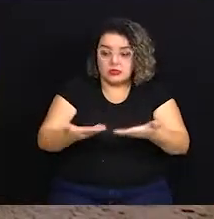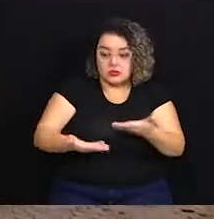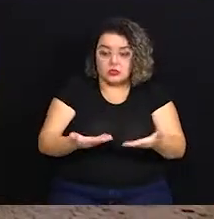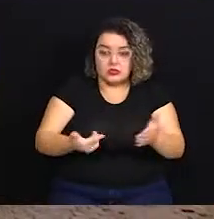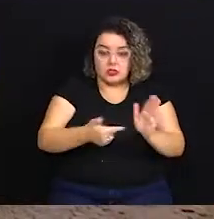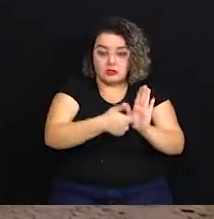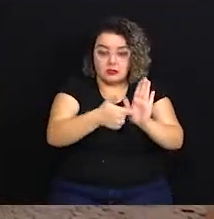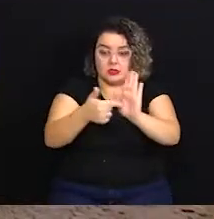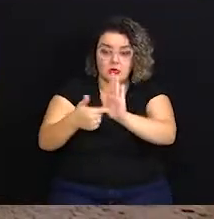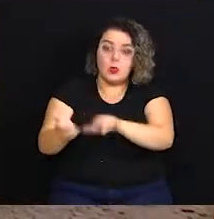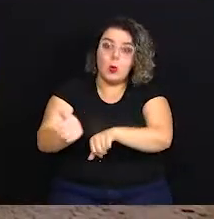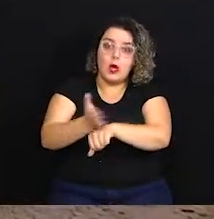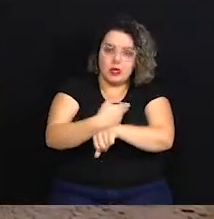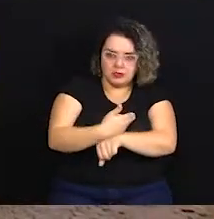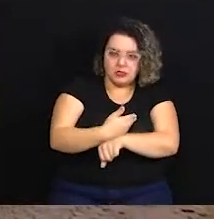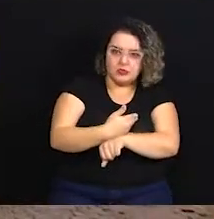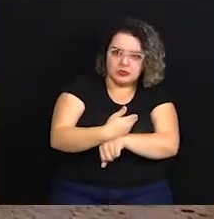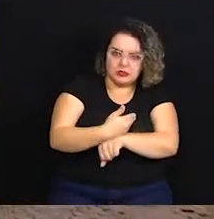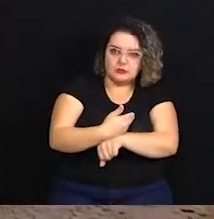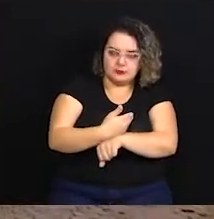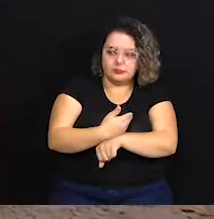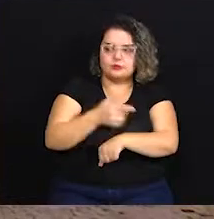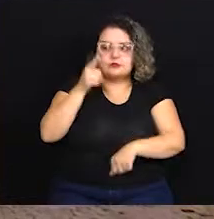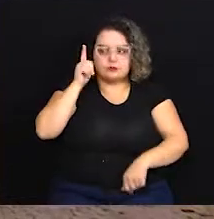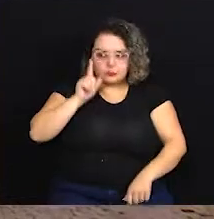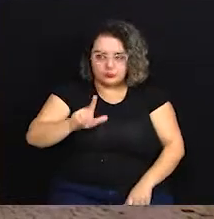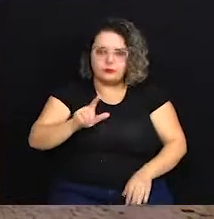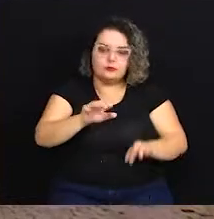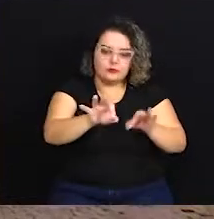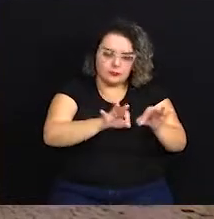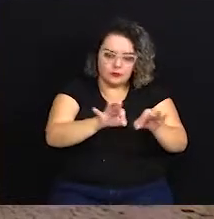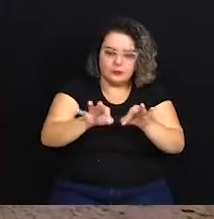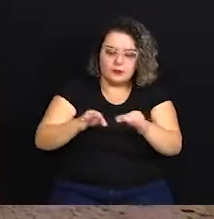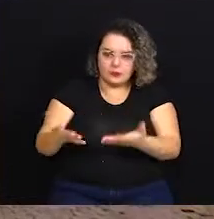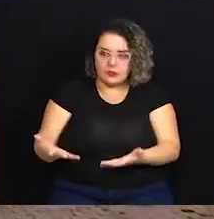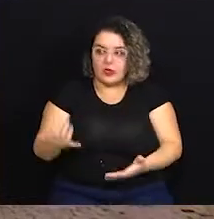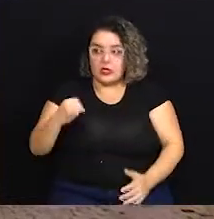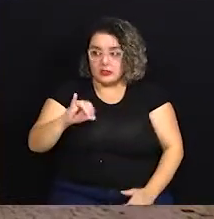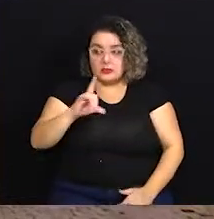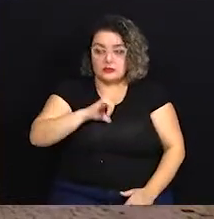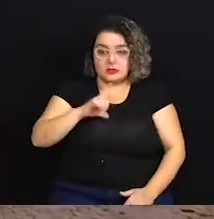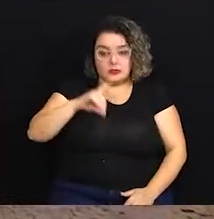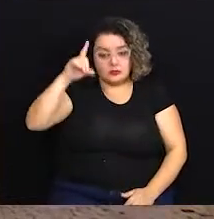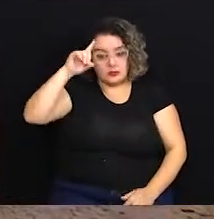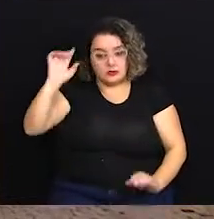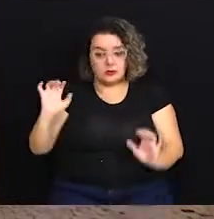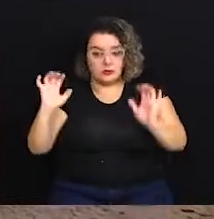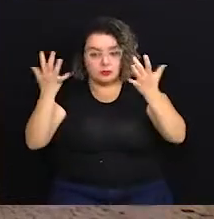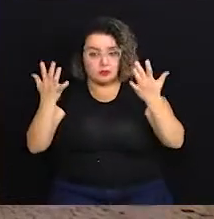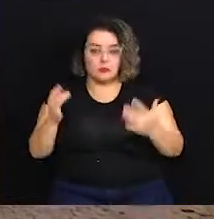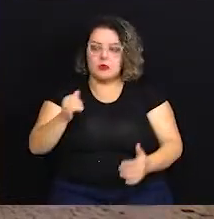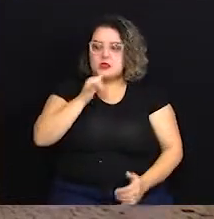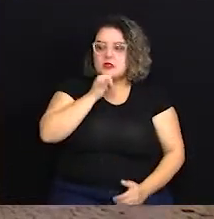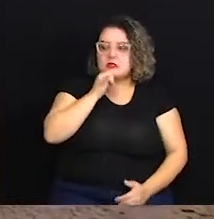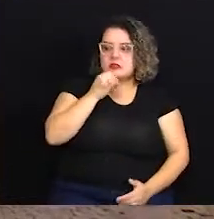bastante antecedência, então a gente consegue programar. Se você vai ter uma data comemorativa, uma exposição, por